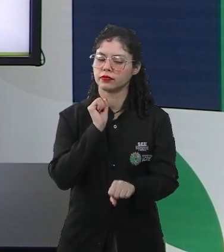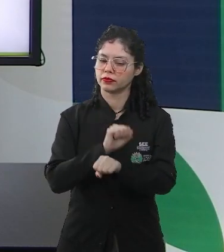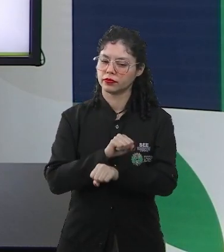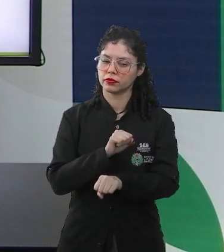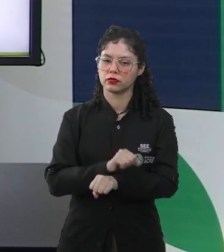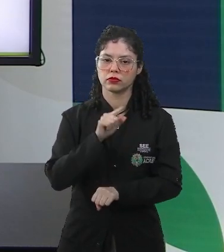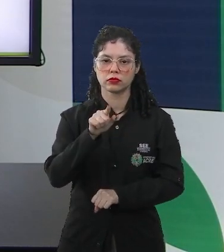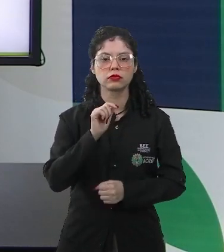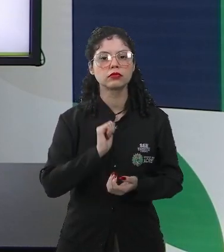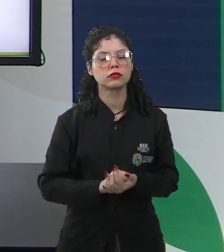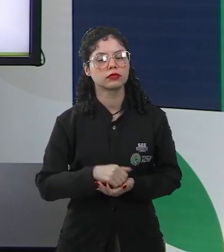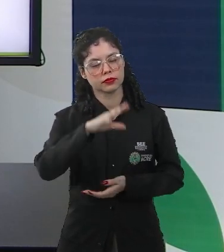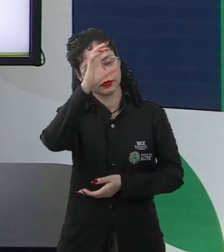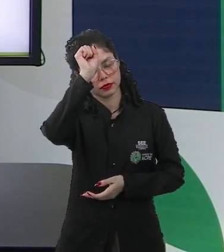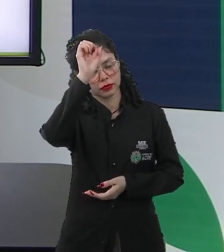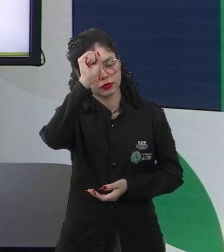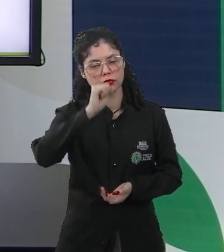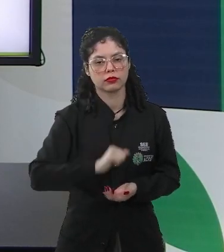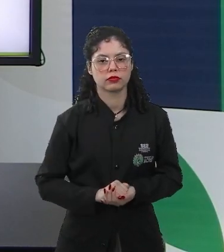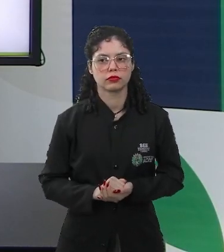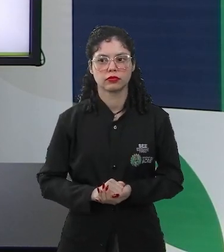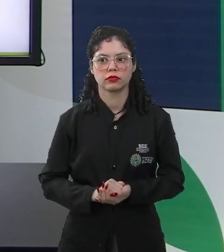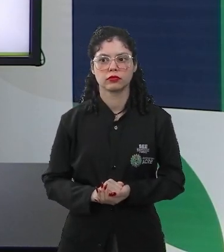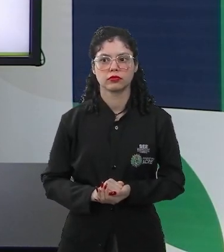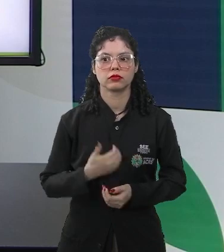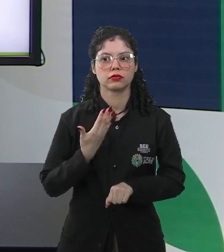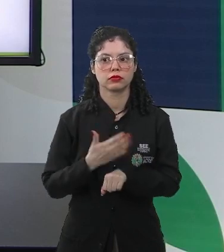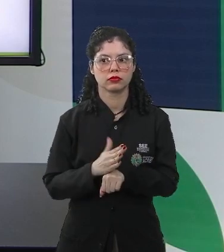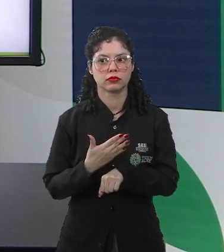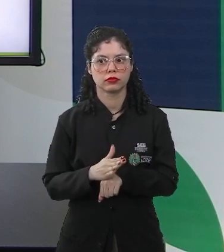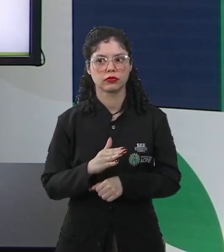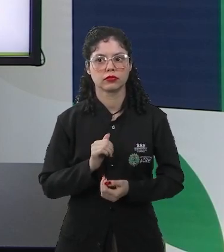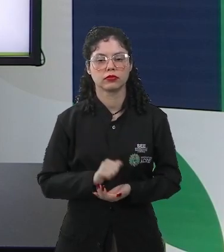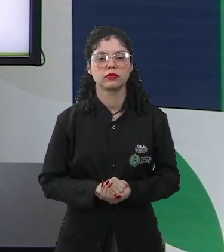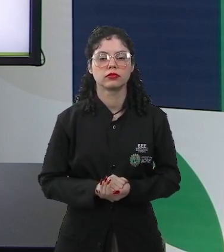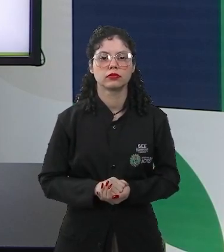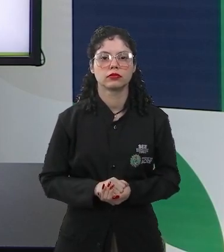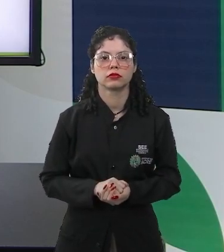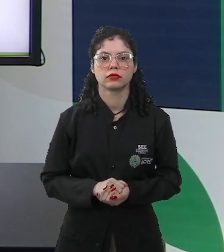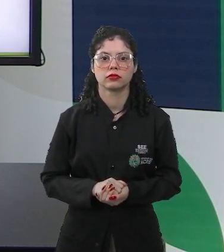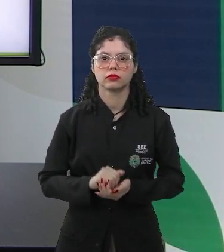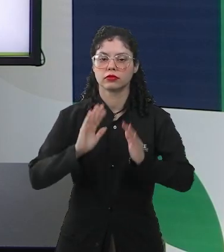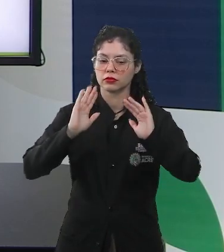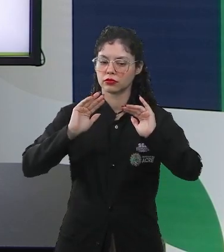você tenha aprendido, espero que você tenha praticado e